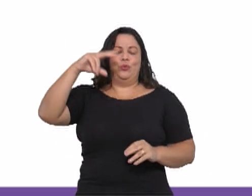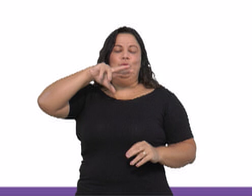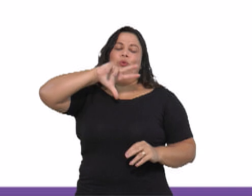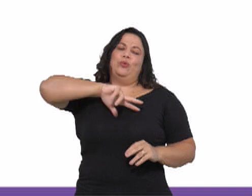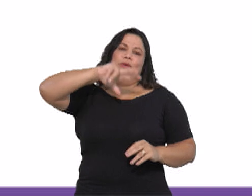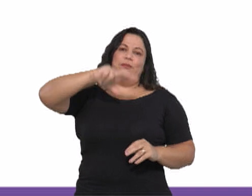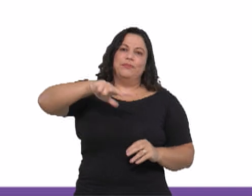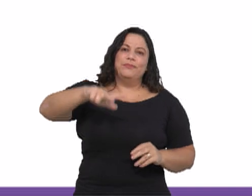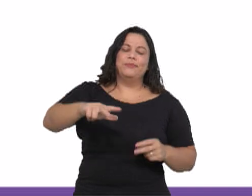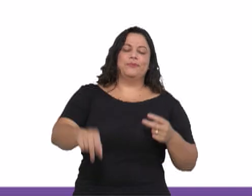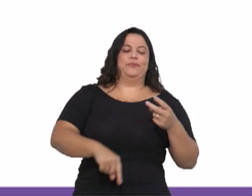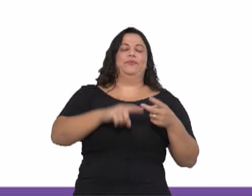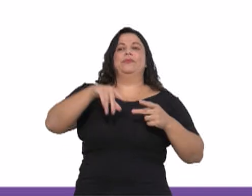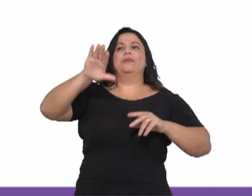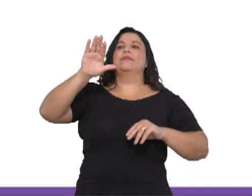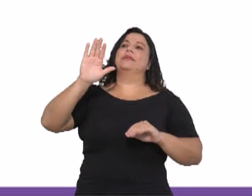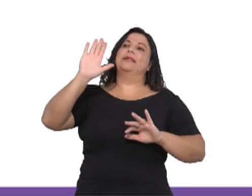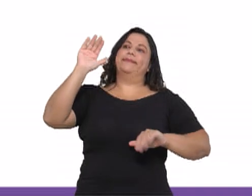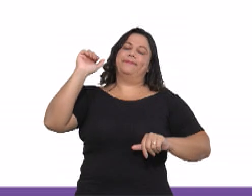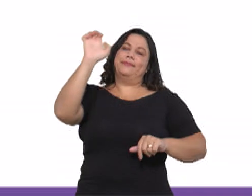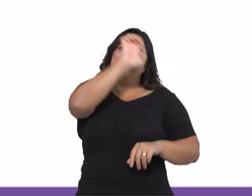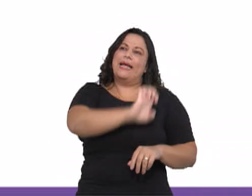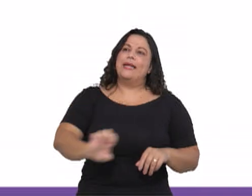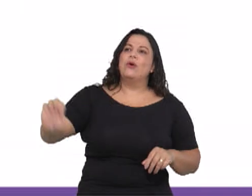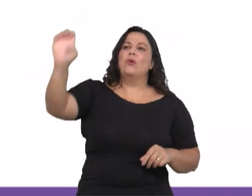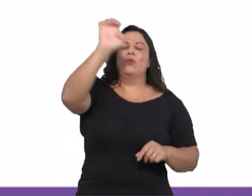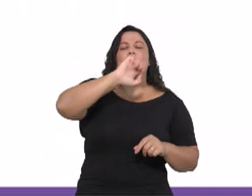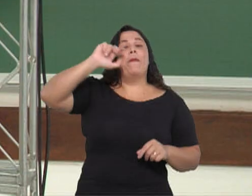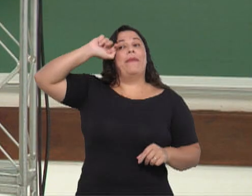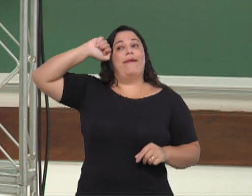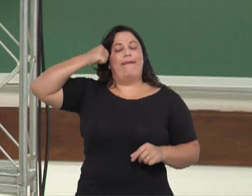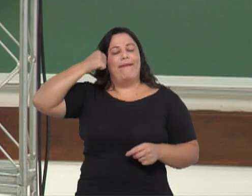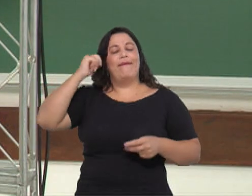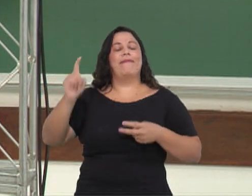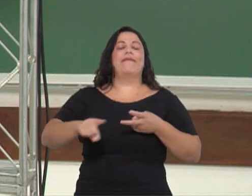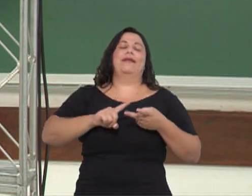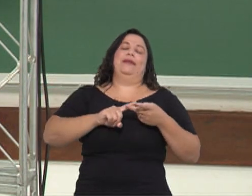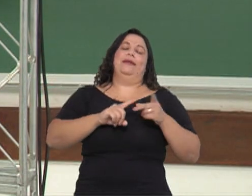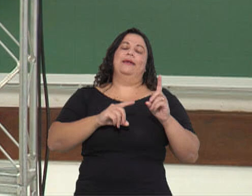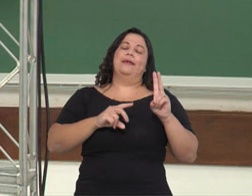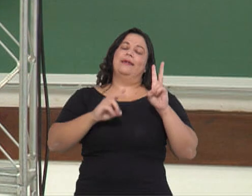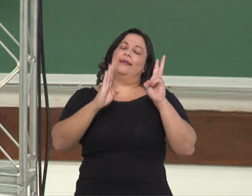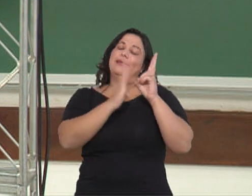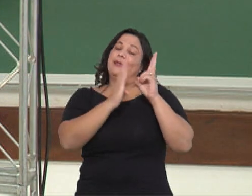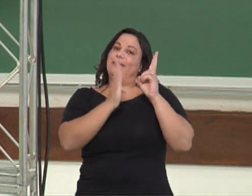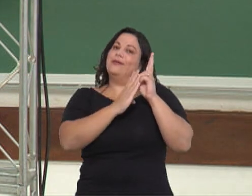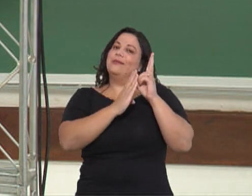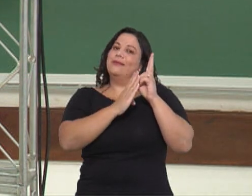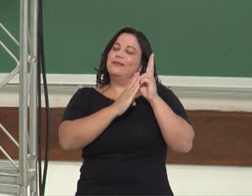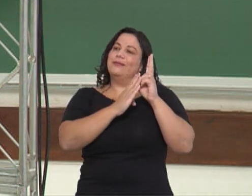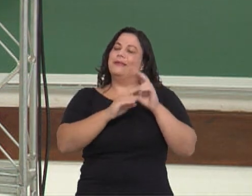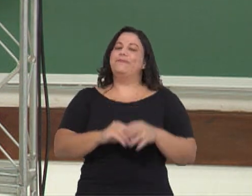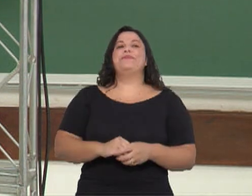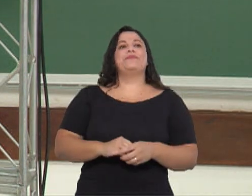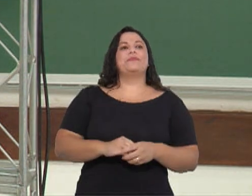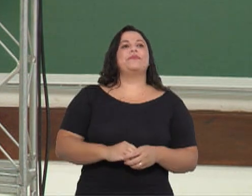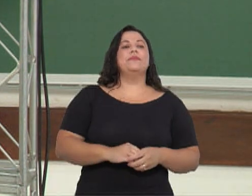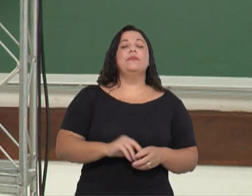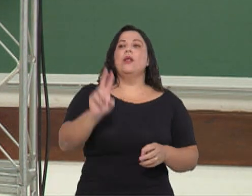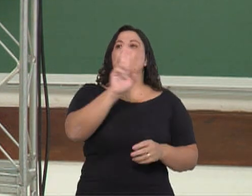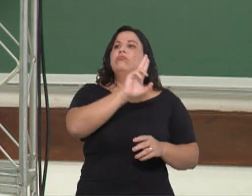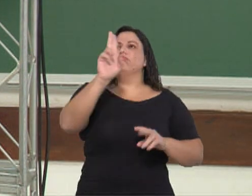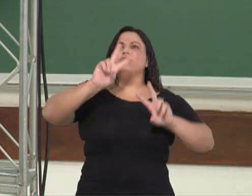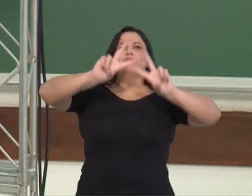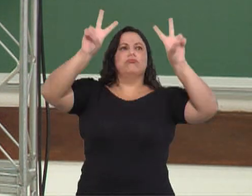colonização, africana e indígena. Bom, quando falamos de folclore, nós temos que ter em mente que